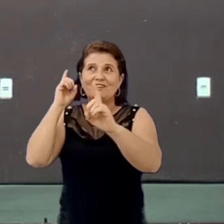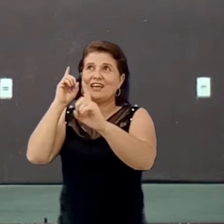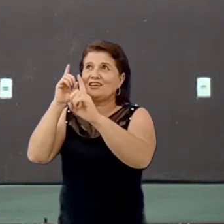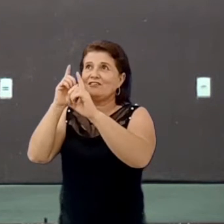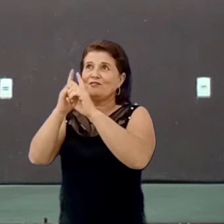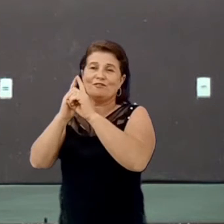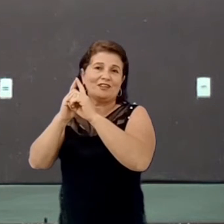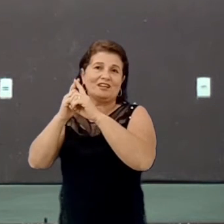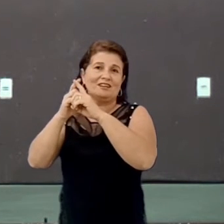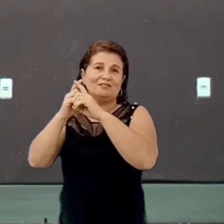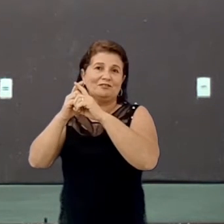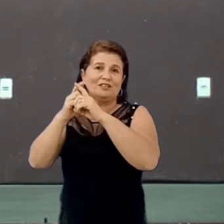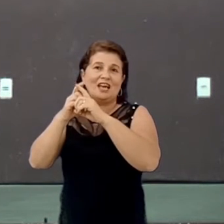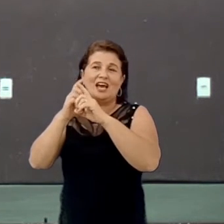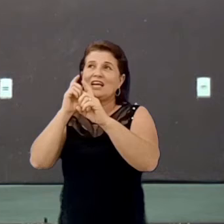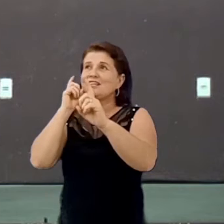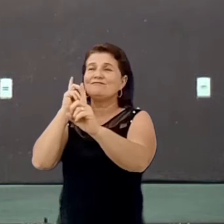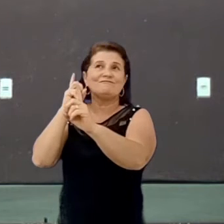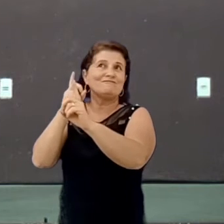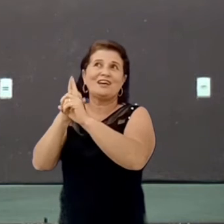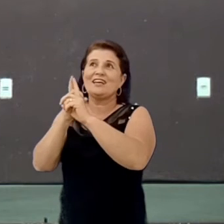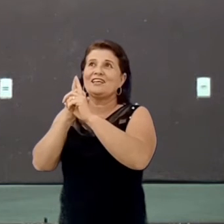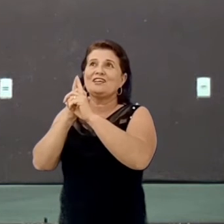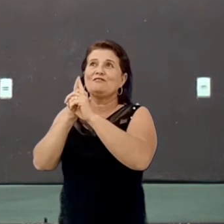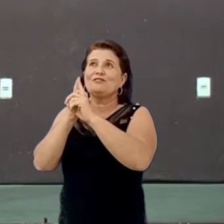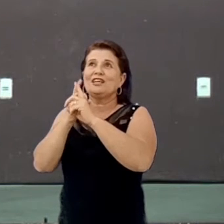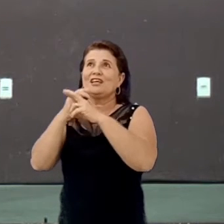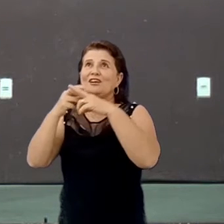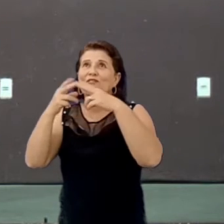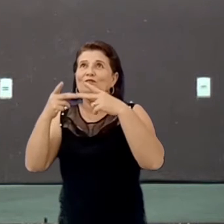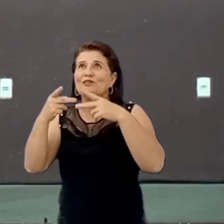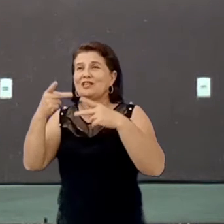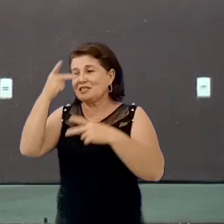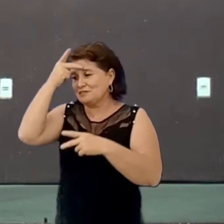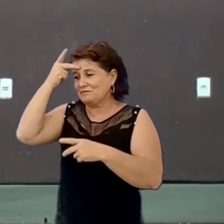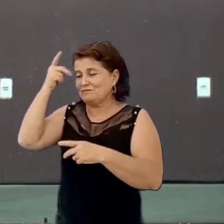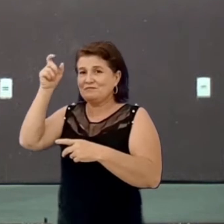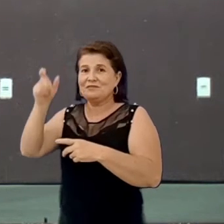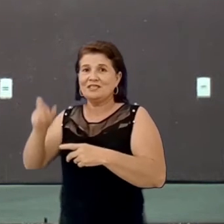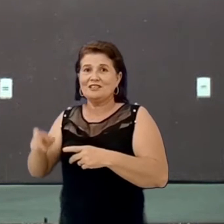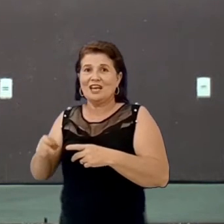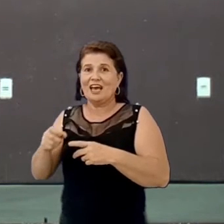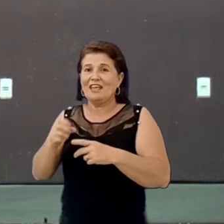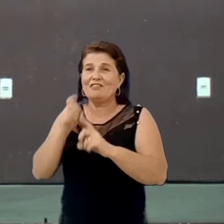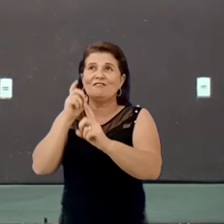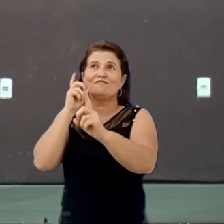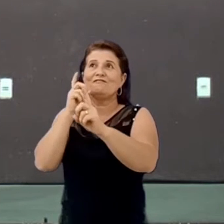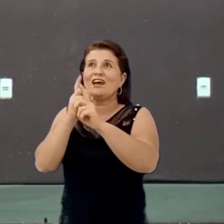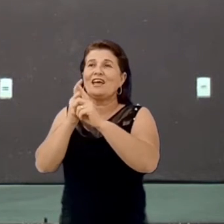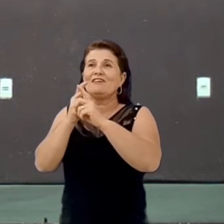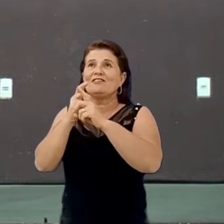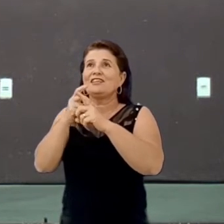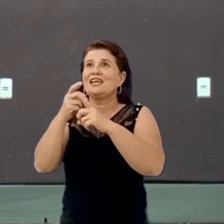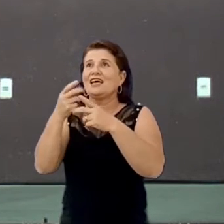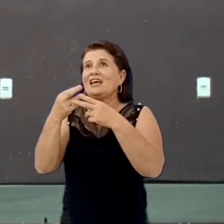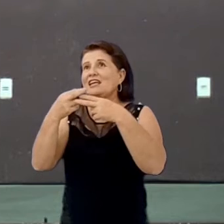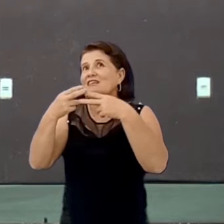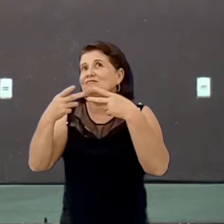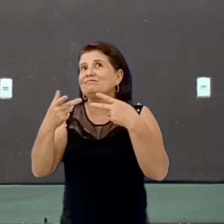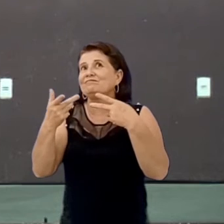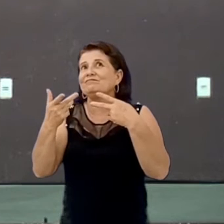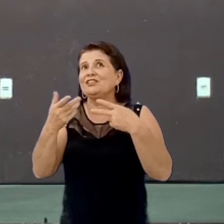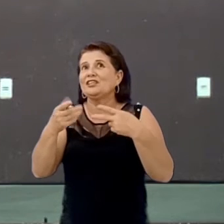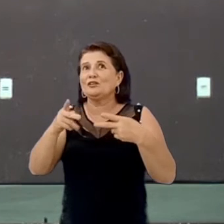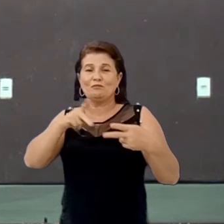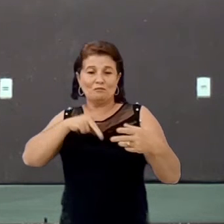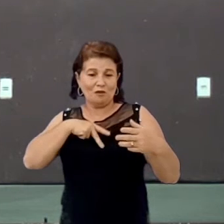outro local. A gente não vai encontrar solução em outras pessoas. A gente não vai encontrar solução em nós mesmos.